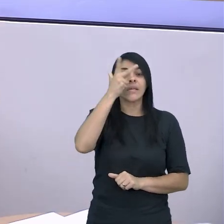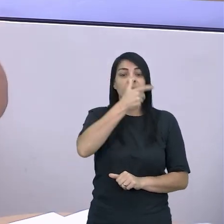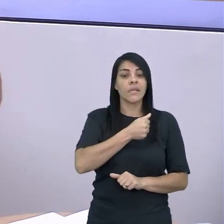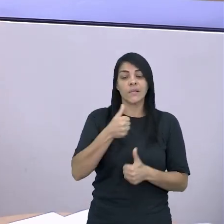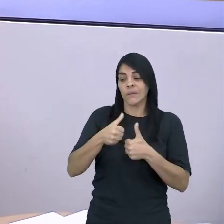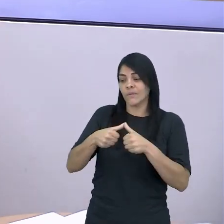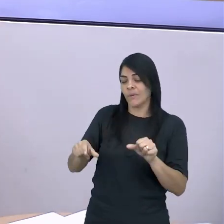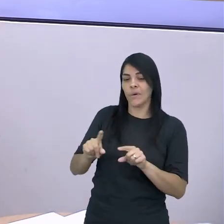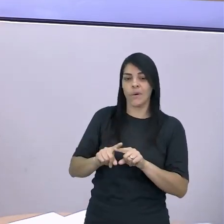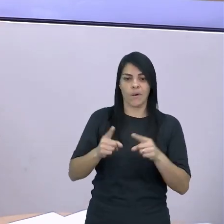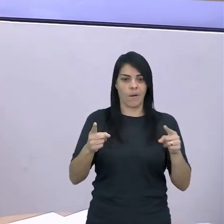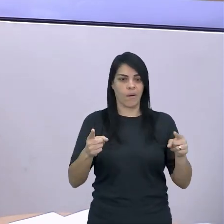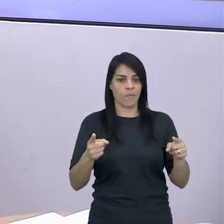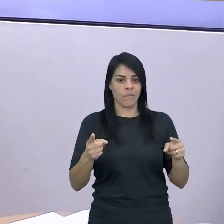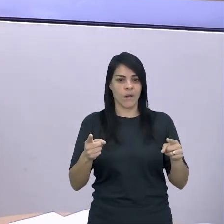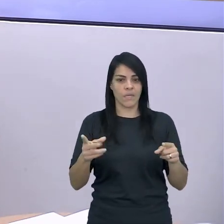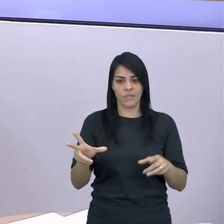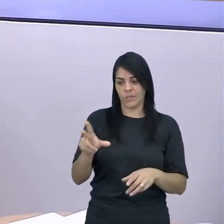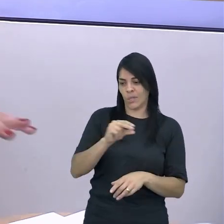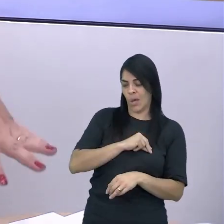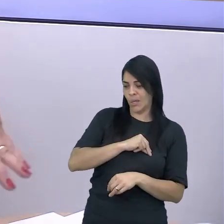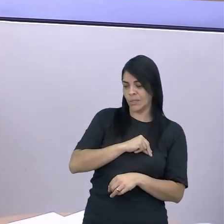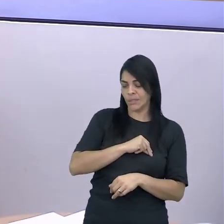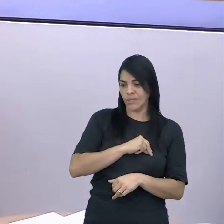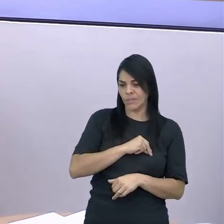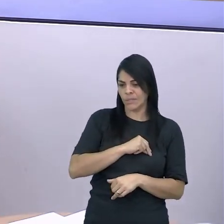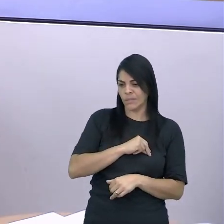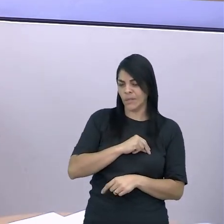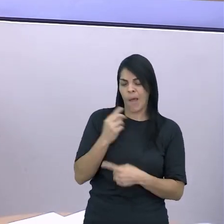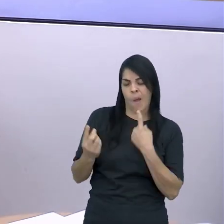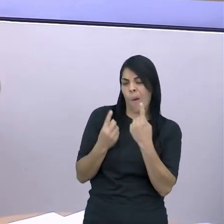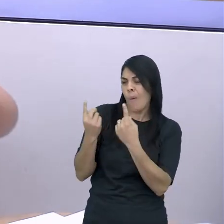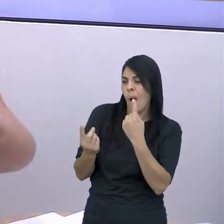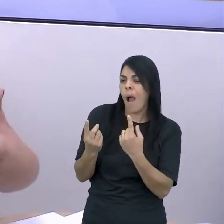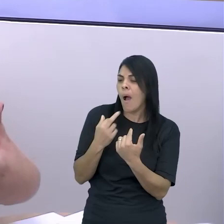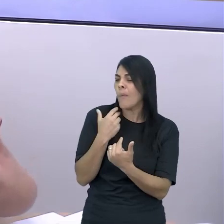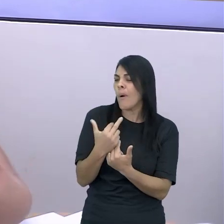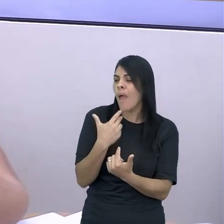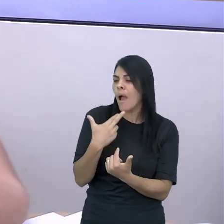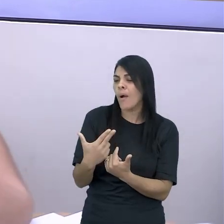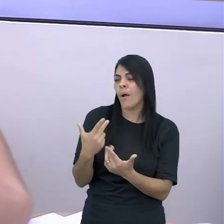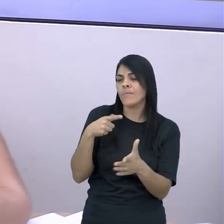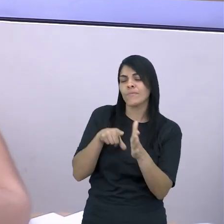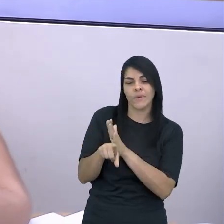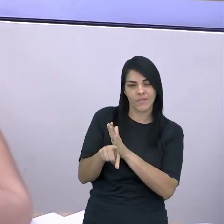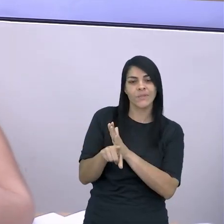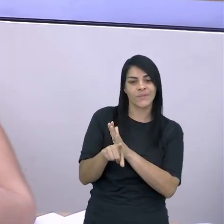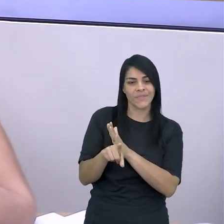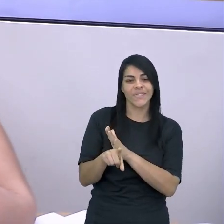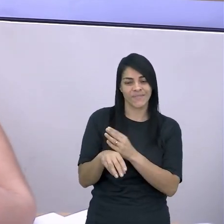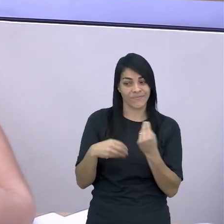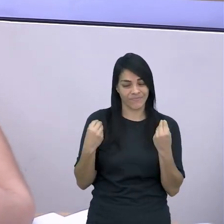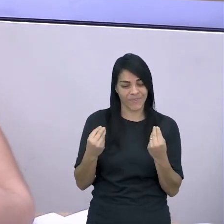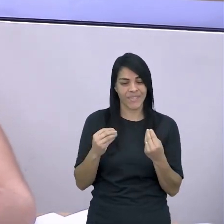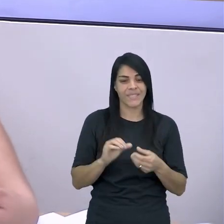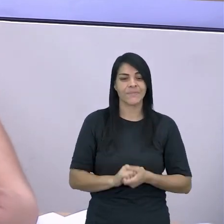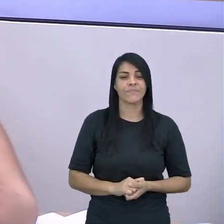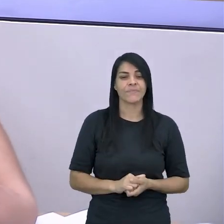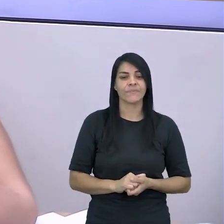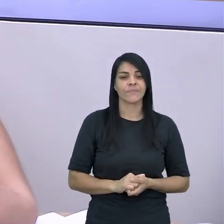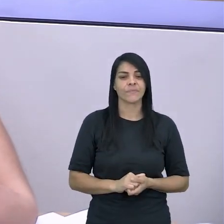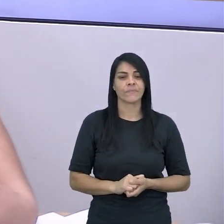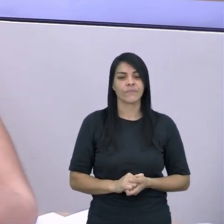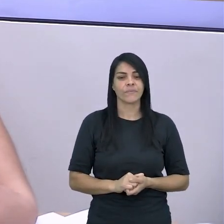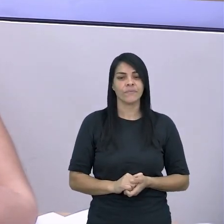ficou! Mas que color é essa? Sabe? Então, estimule, instigue essas crianças, ok?